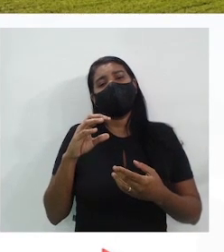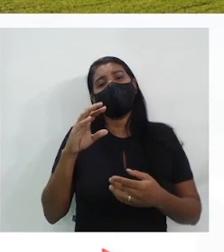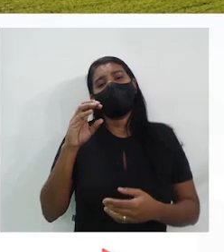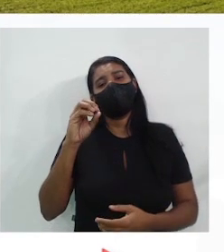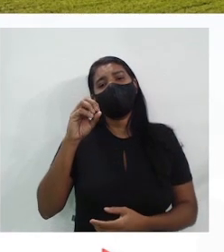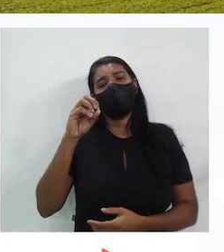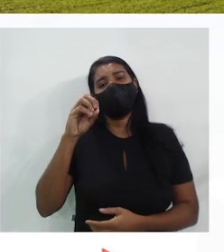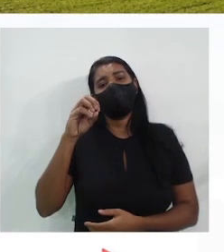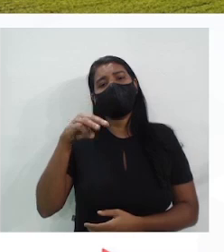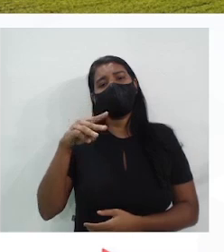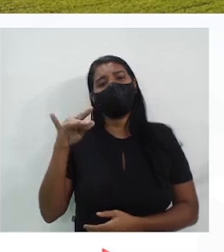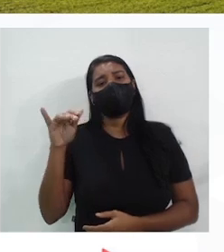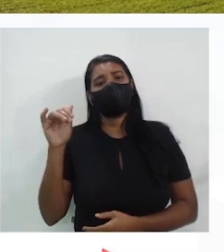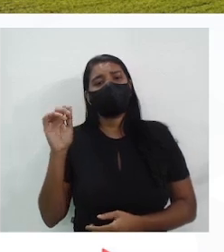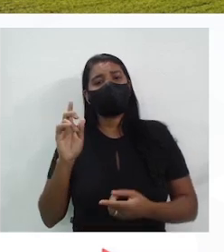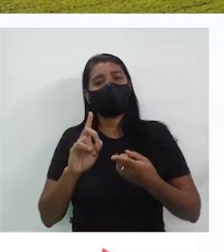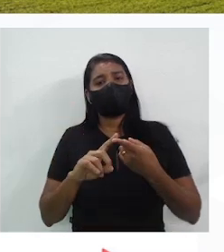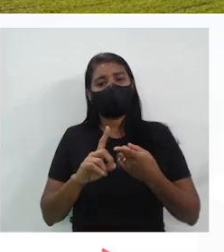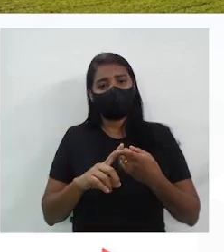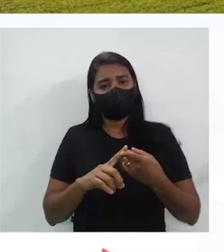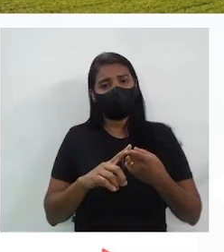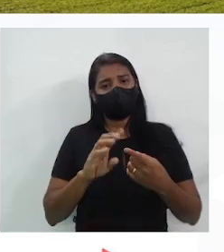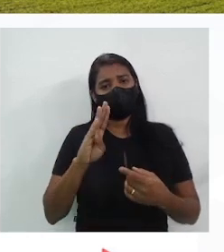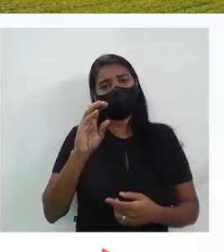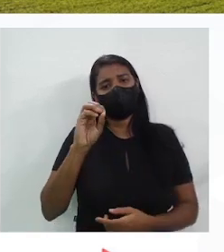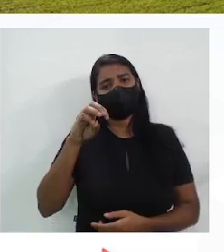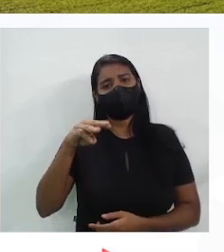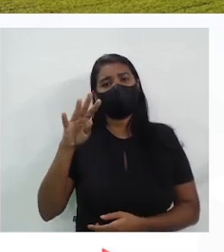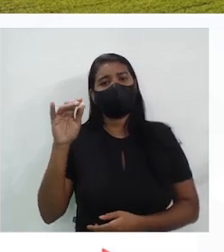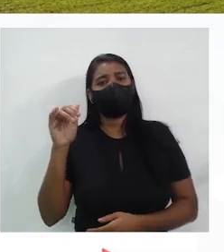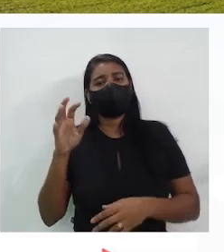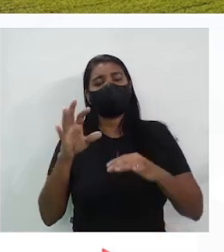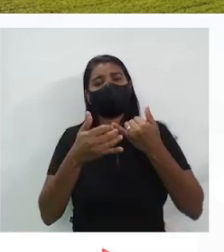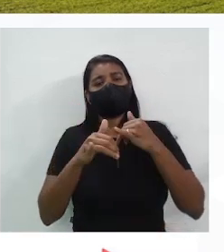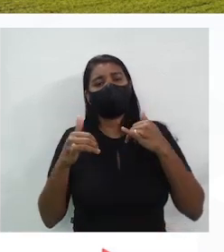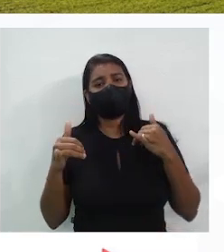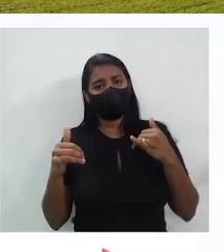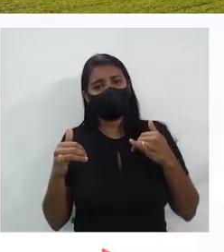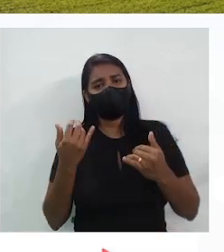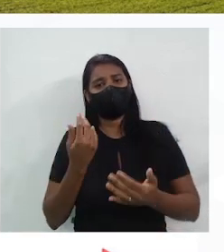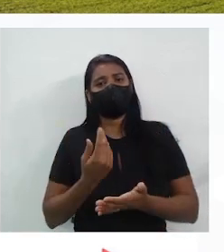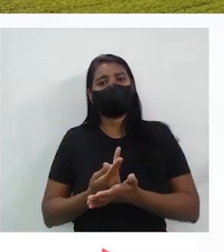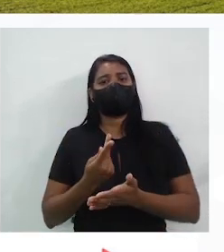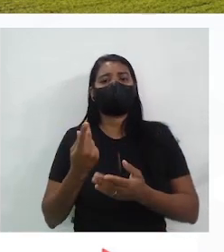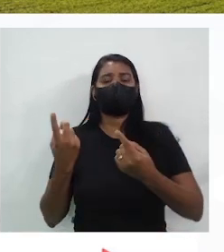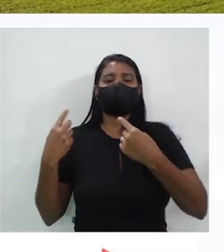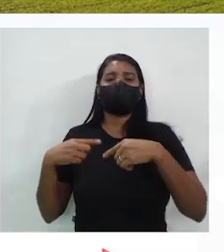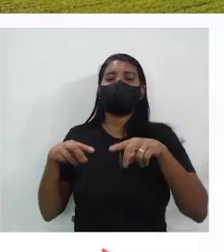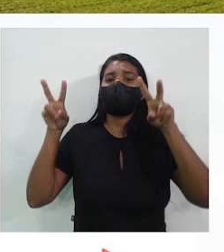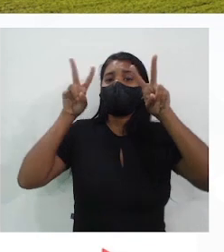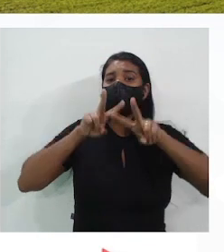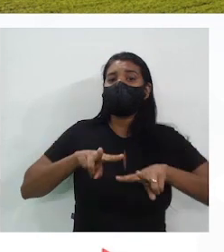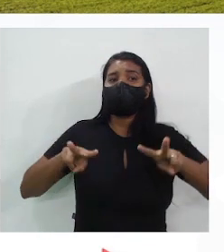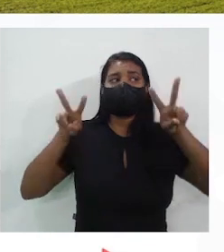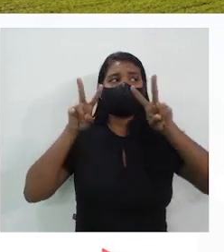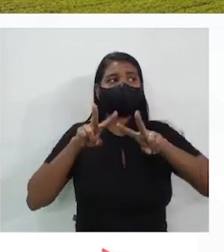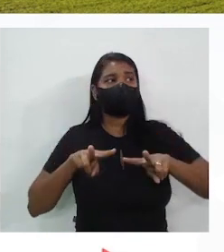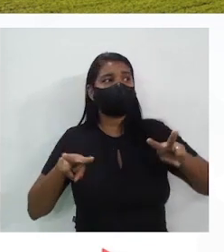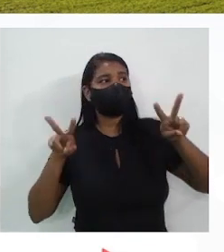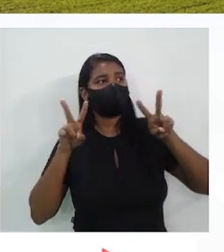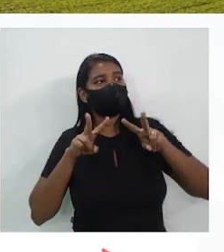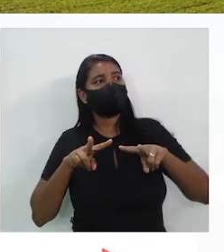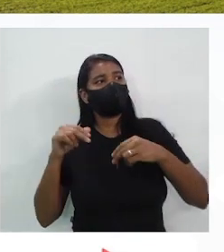com a técnica de bombagem hidroelétrica, que vai, lógico, que provocar um impacto visual que é